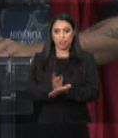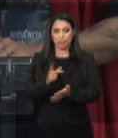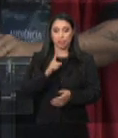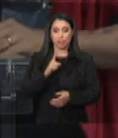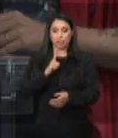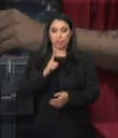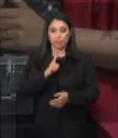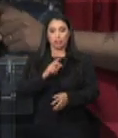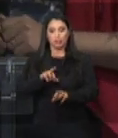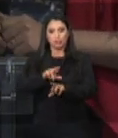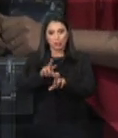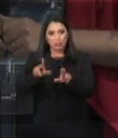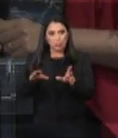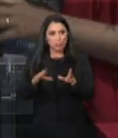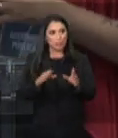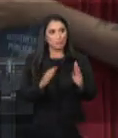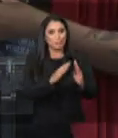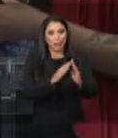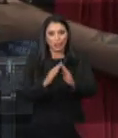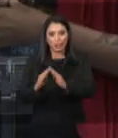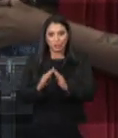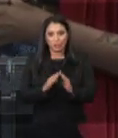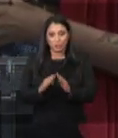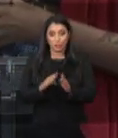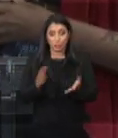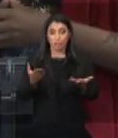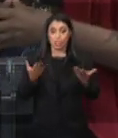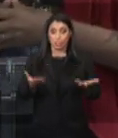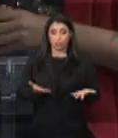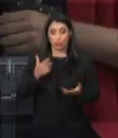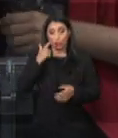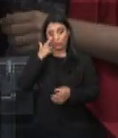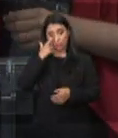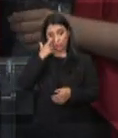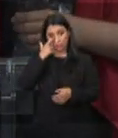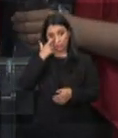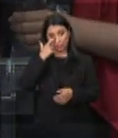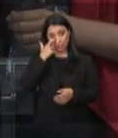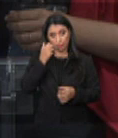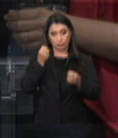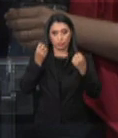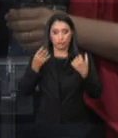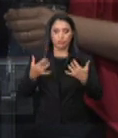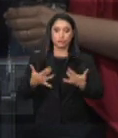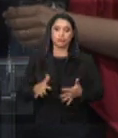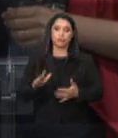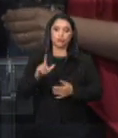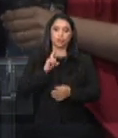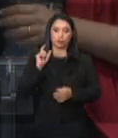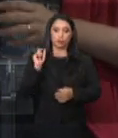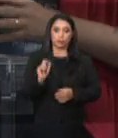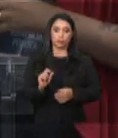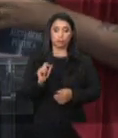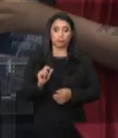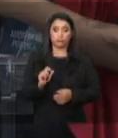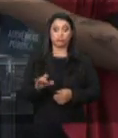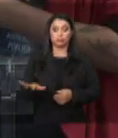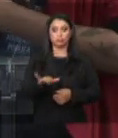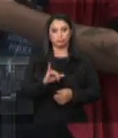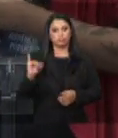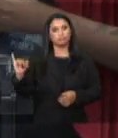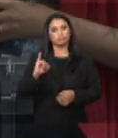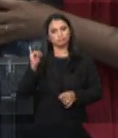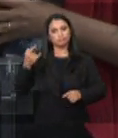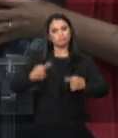unidades familiares e nesse sentido eu gostaria de trazer para esse espaço a importância da gente